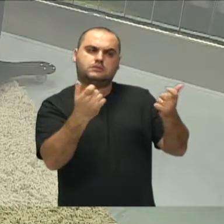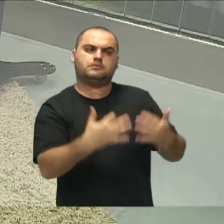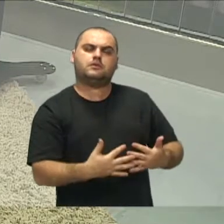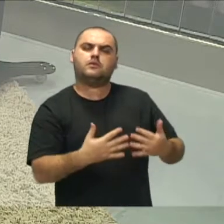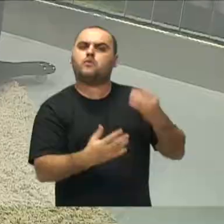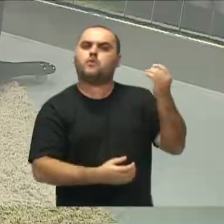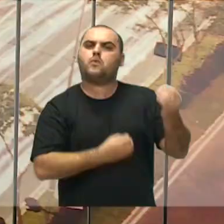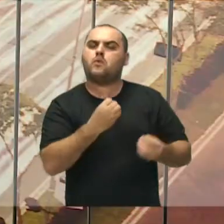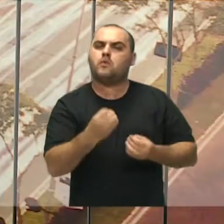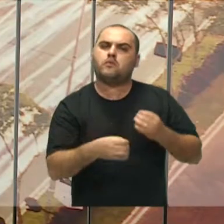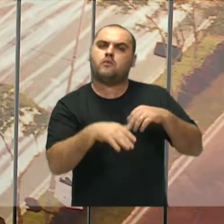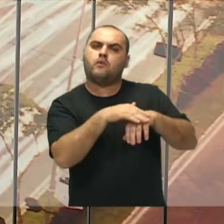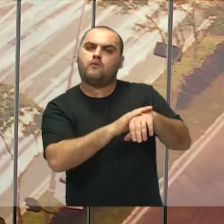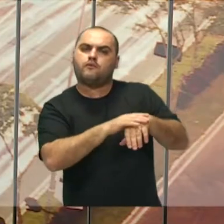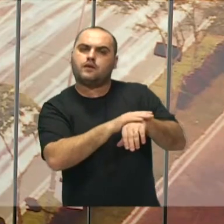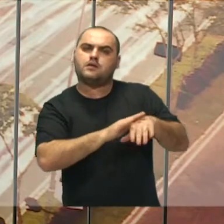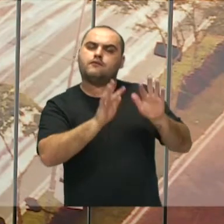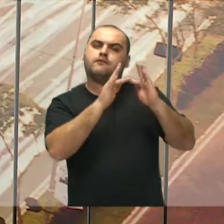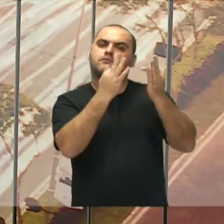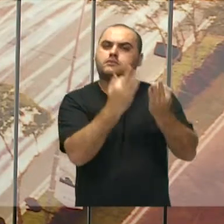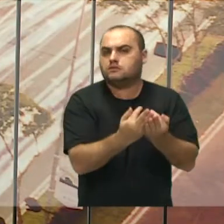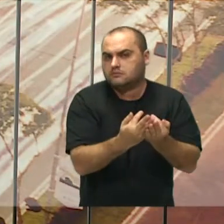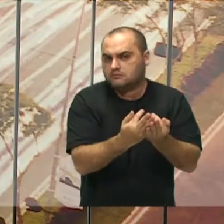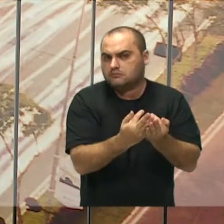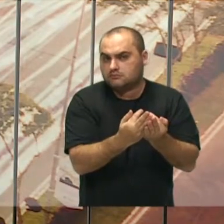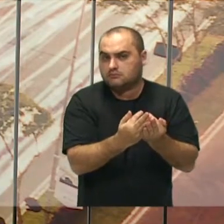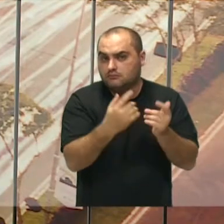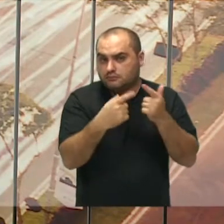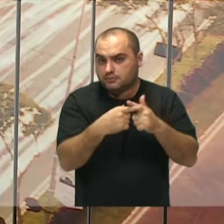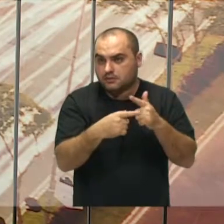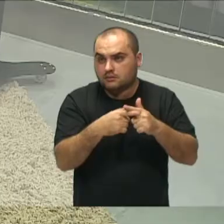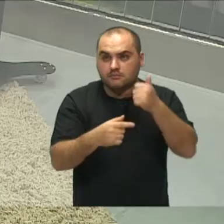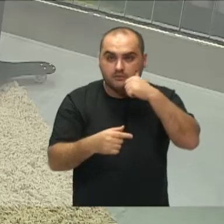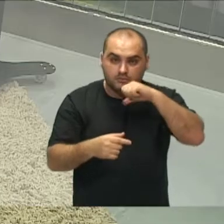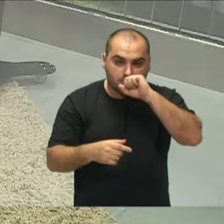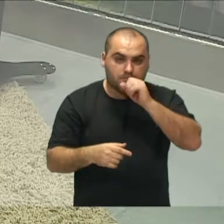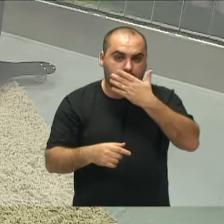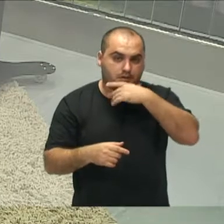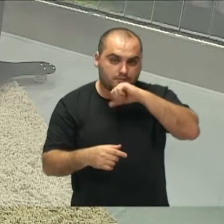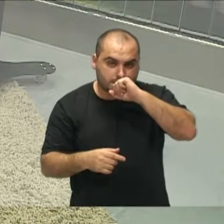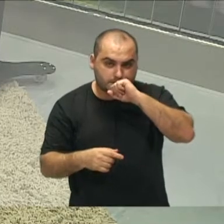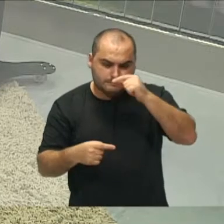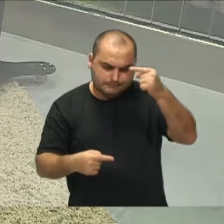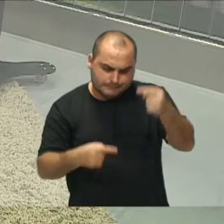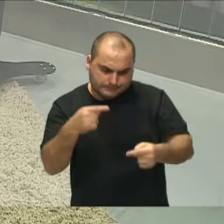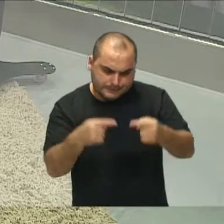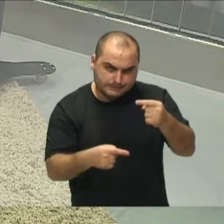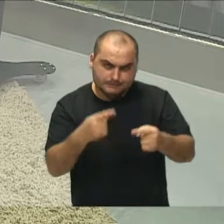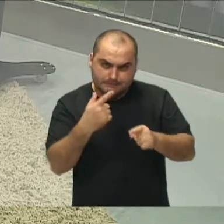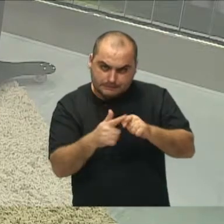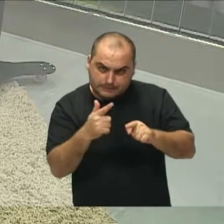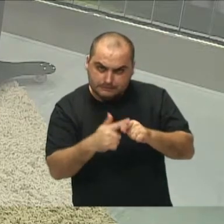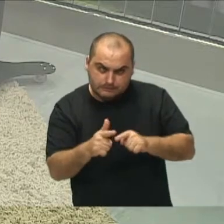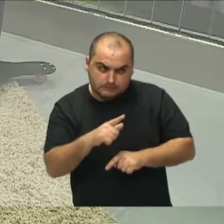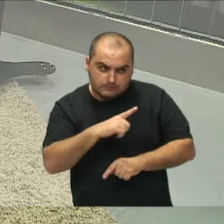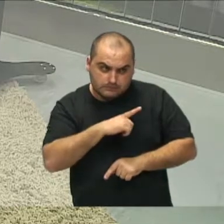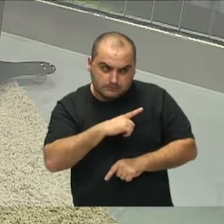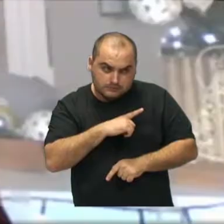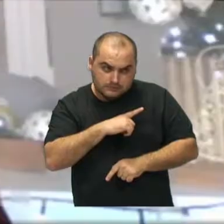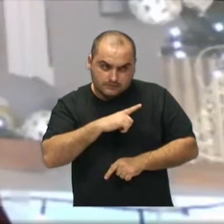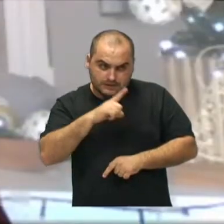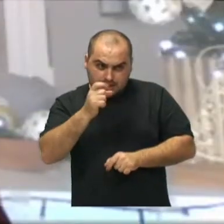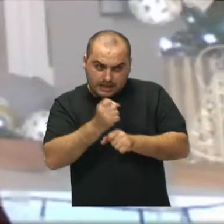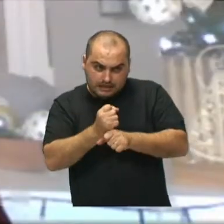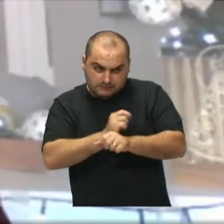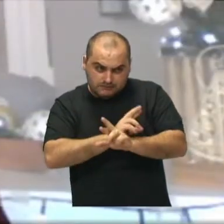conversa, né, já que os pais estão enfrentando isso nesse ano atípico, né? Na verdade,